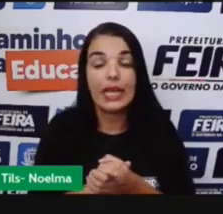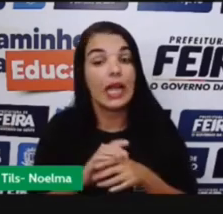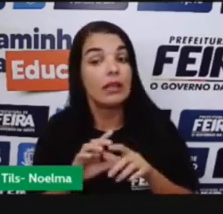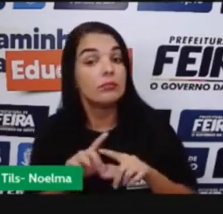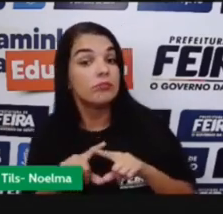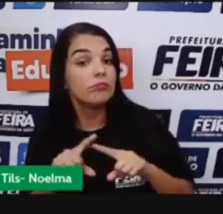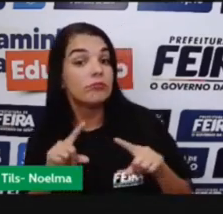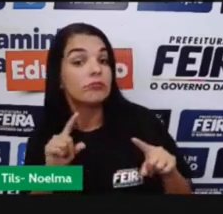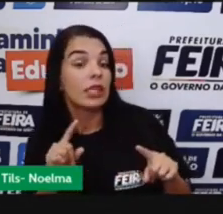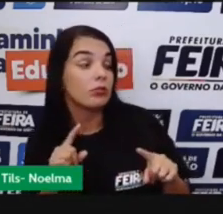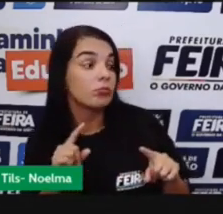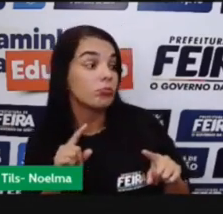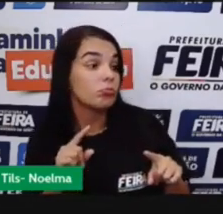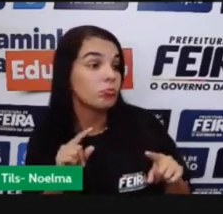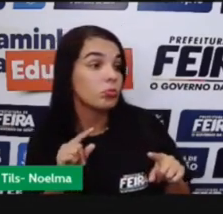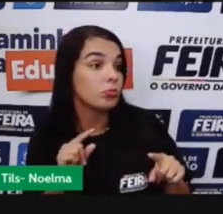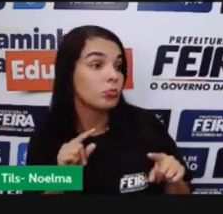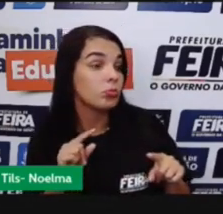Então,